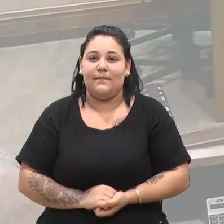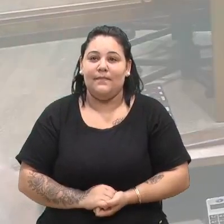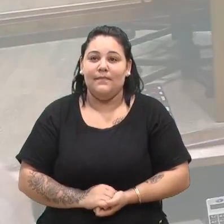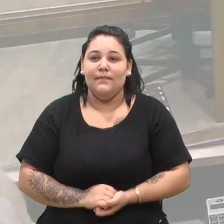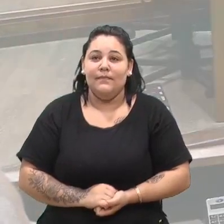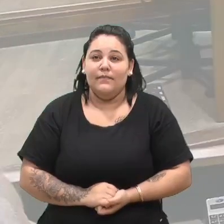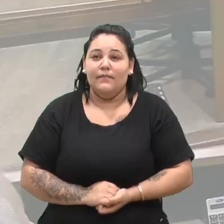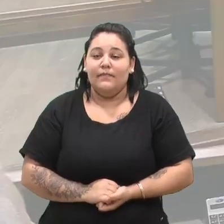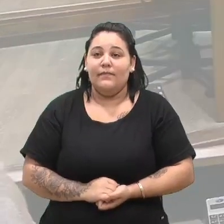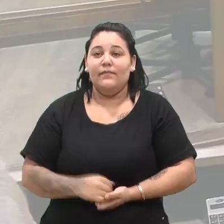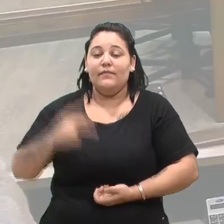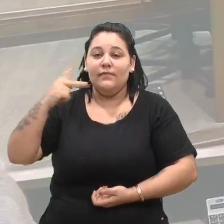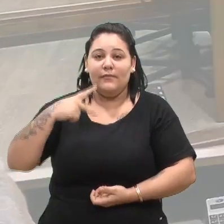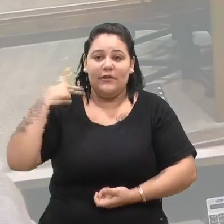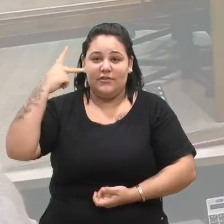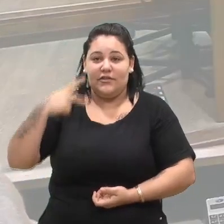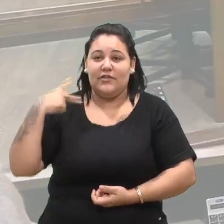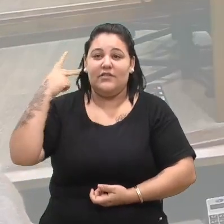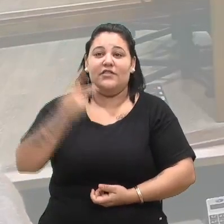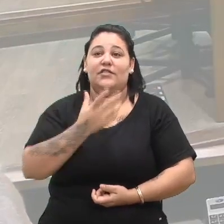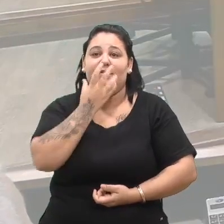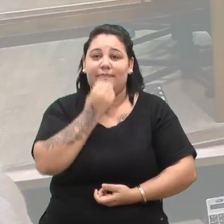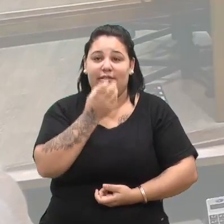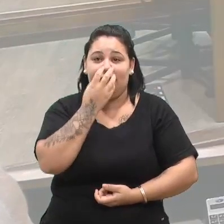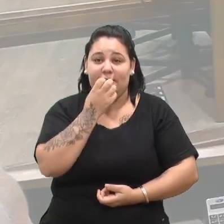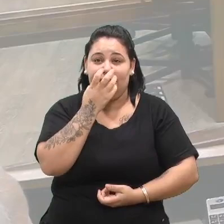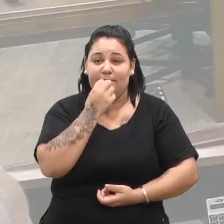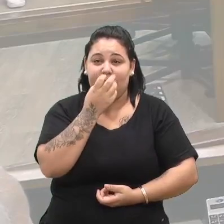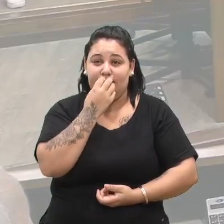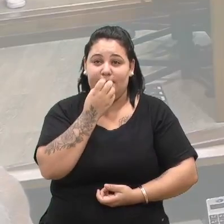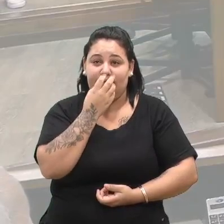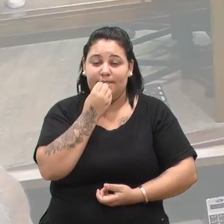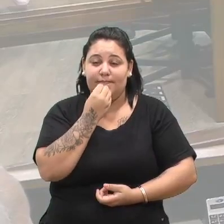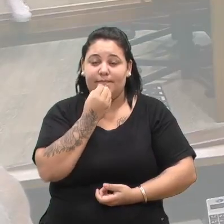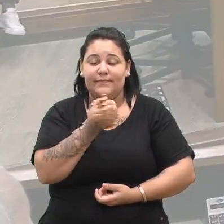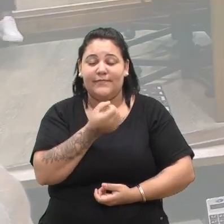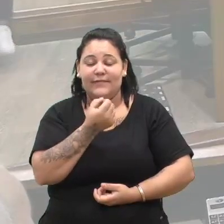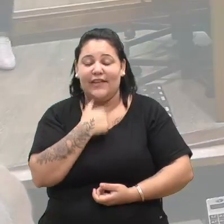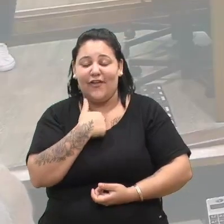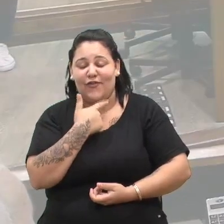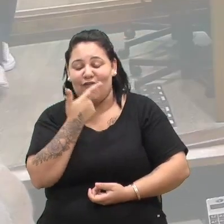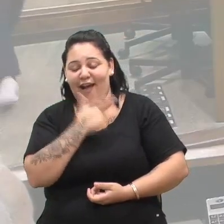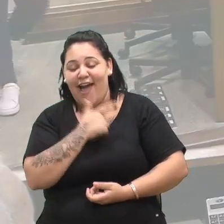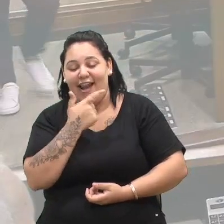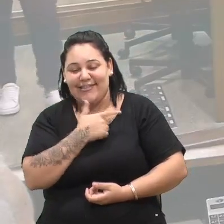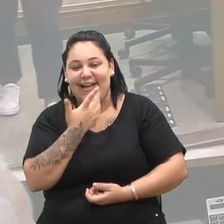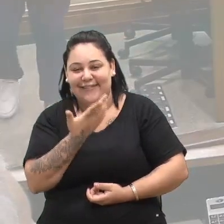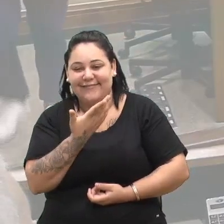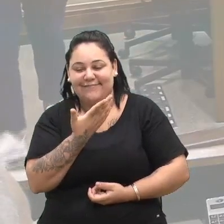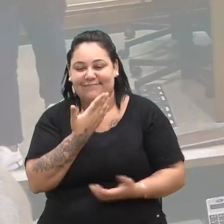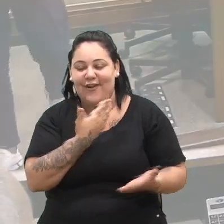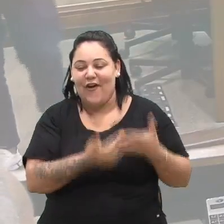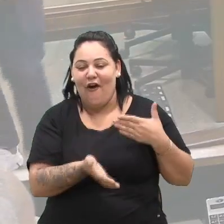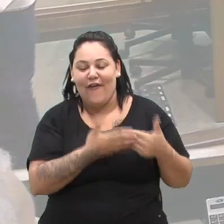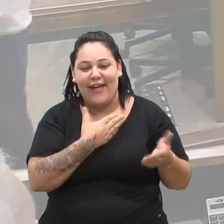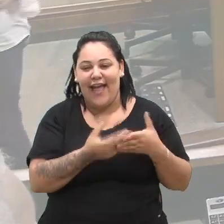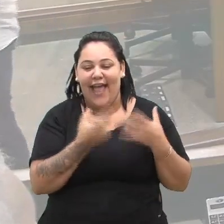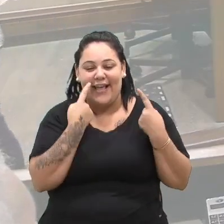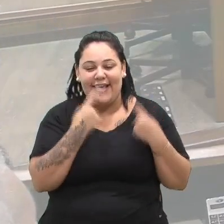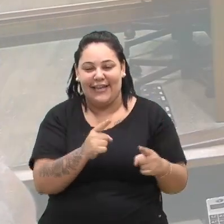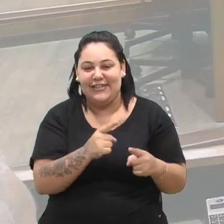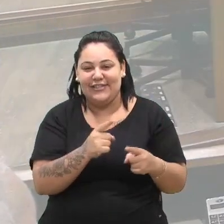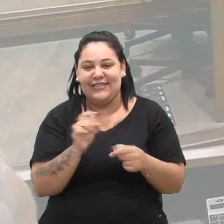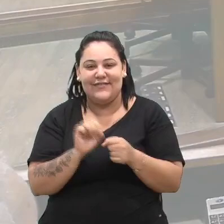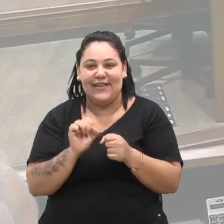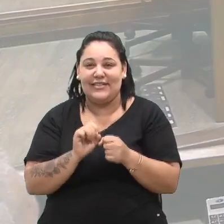Vereador Camires, parabéns pelo tema. É engraçado como qualquer crítica que se faça, tem